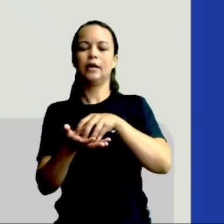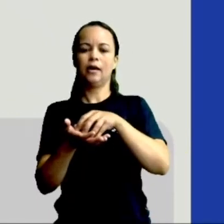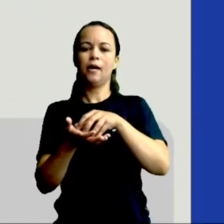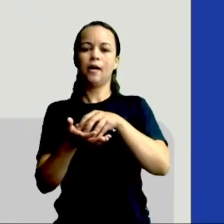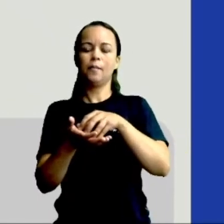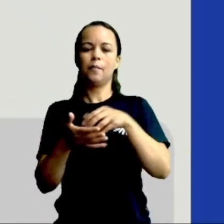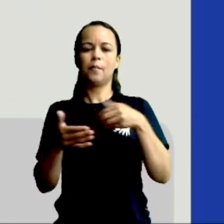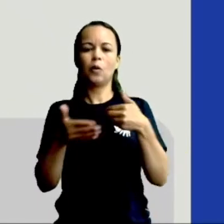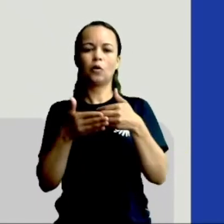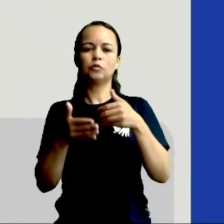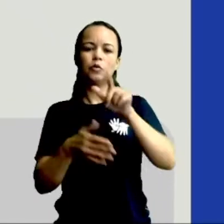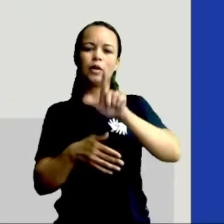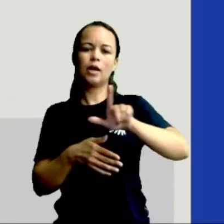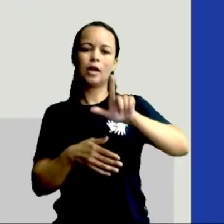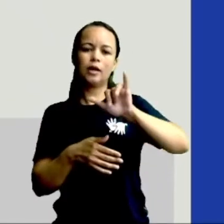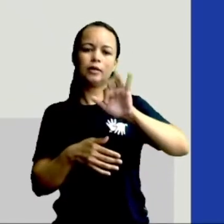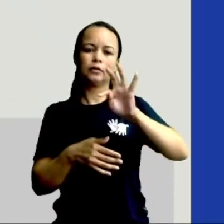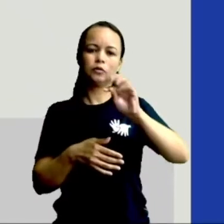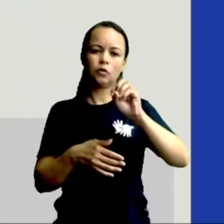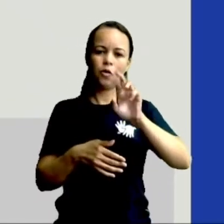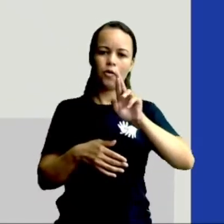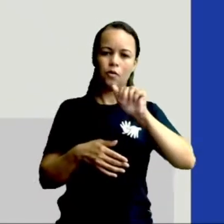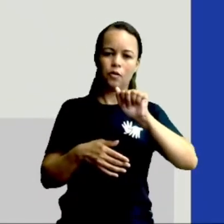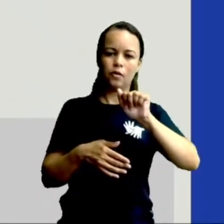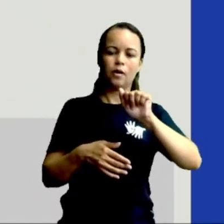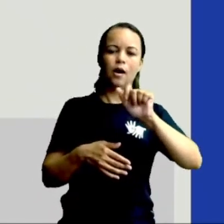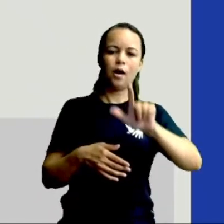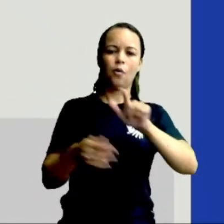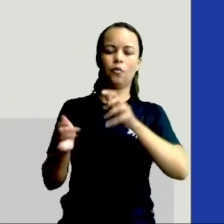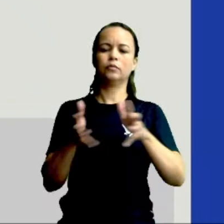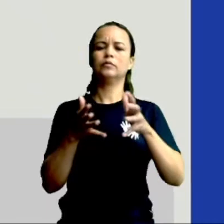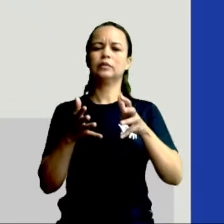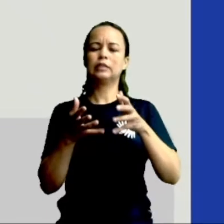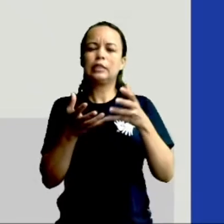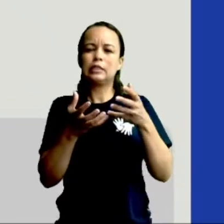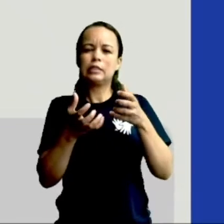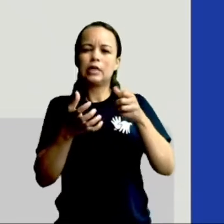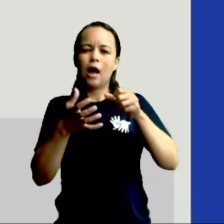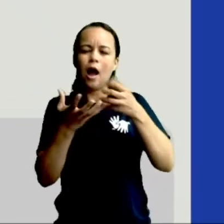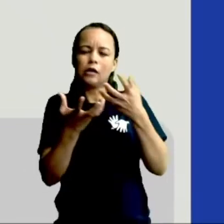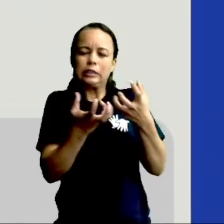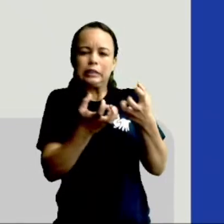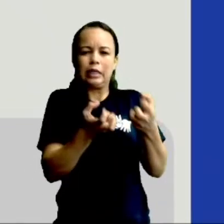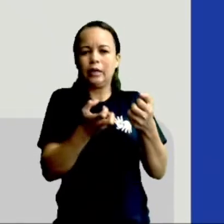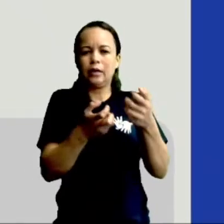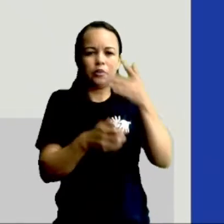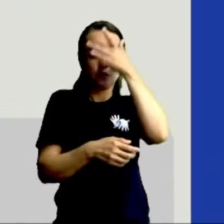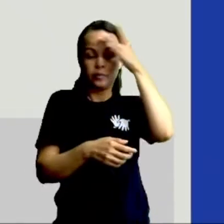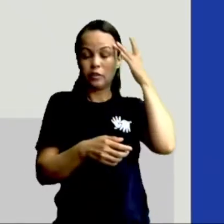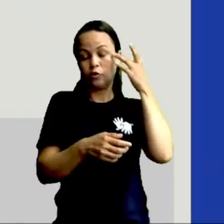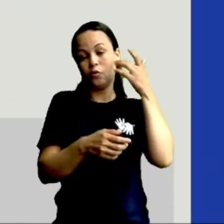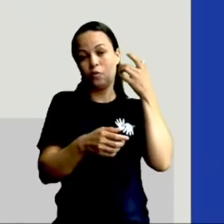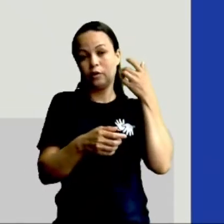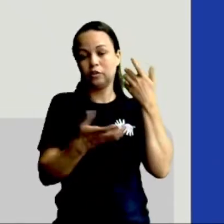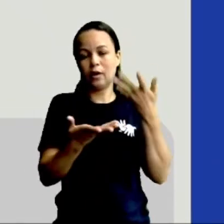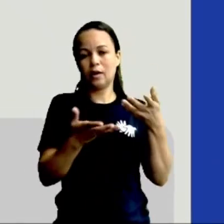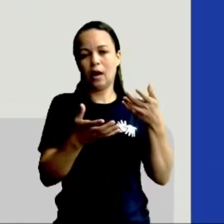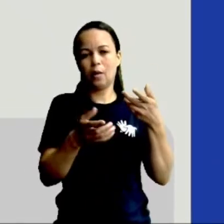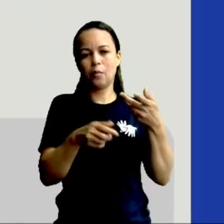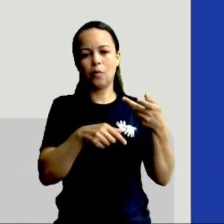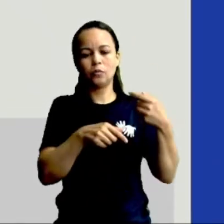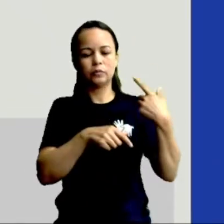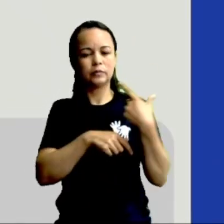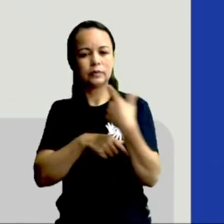pois devido à seca que atinge muitos municípios no seu interior, as pessoas acabam procurando trabalho em cidades